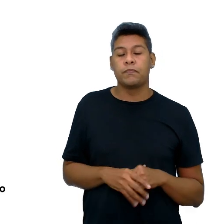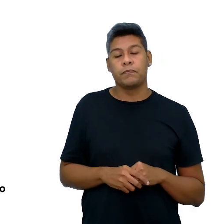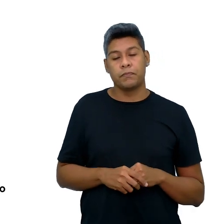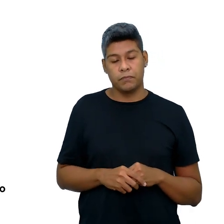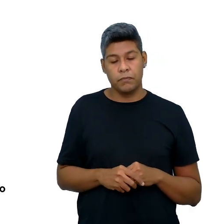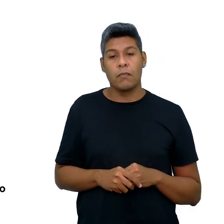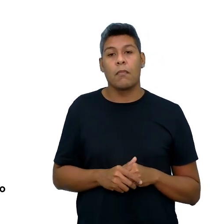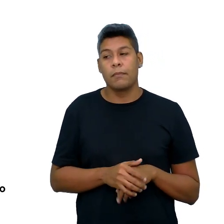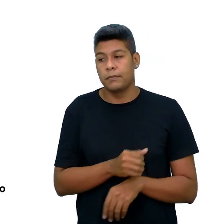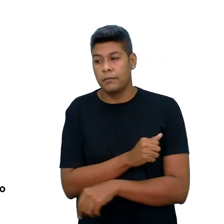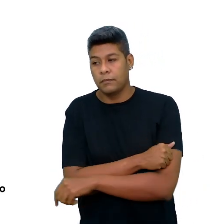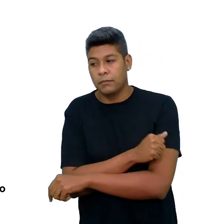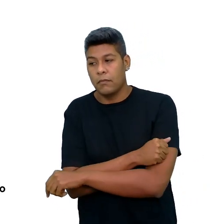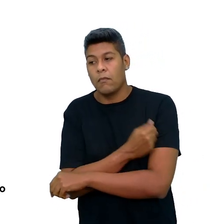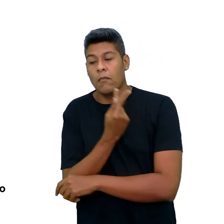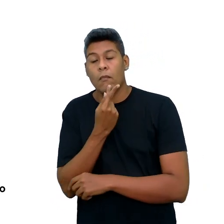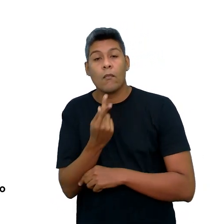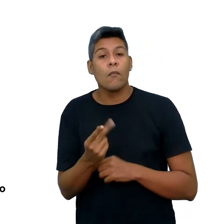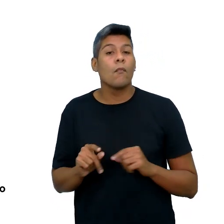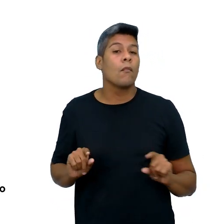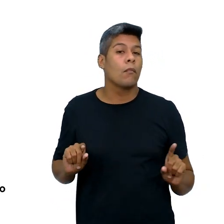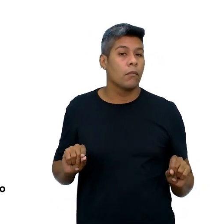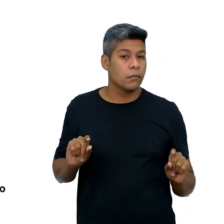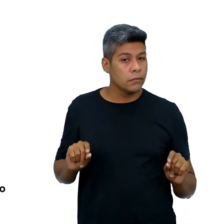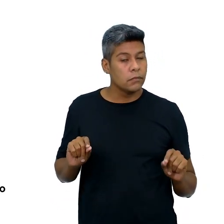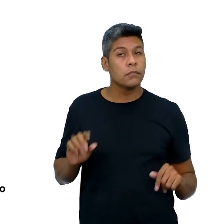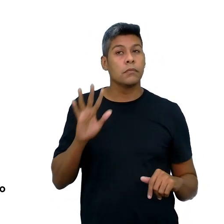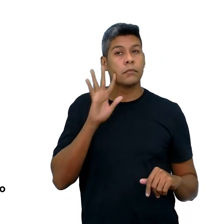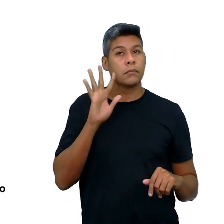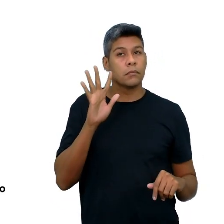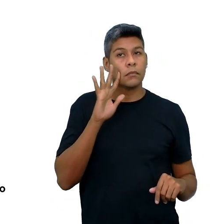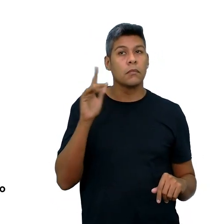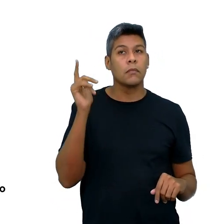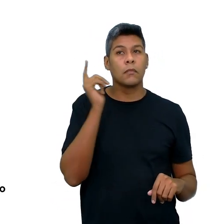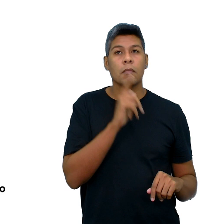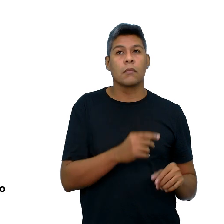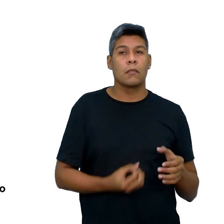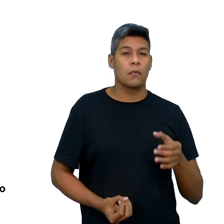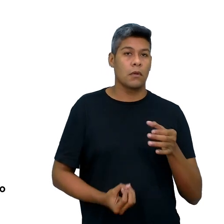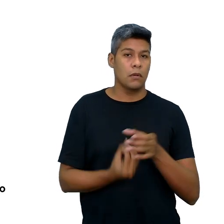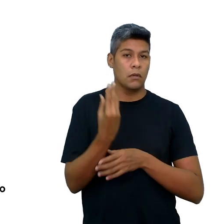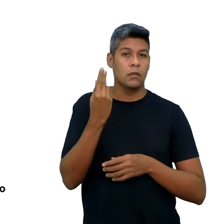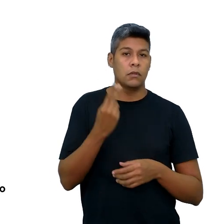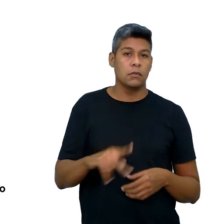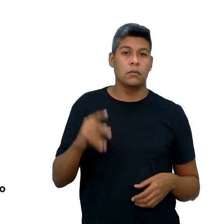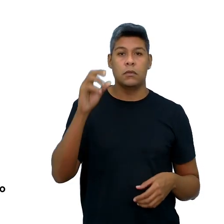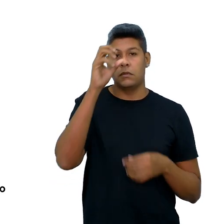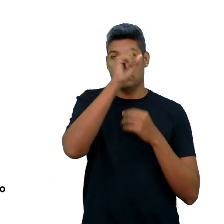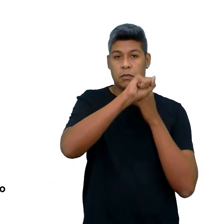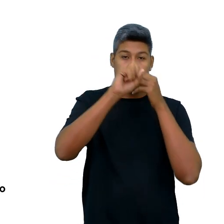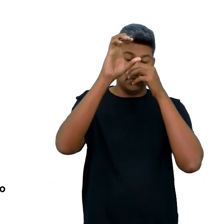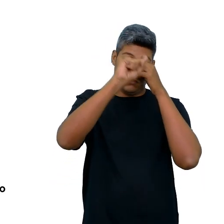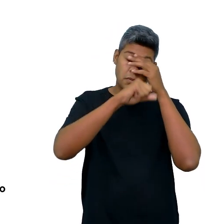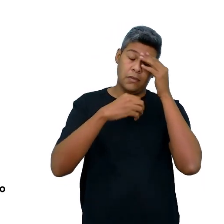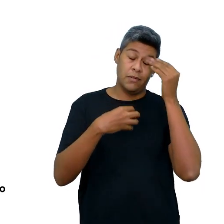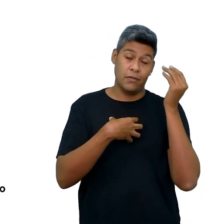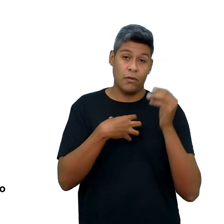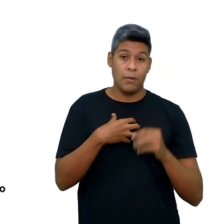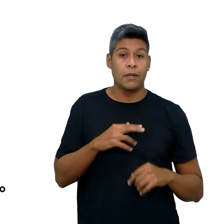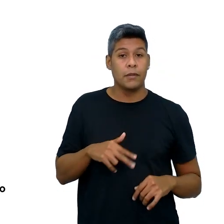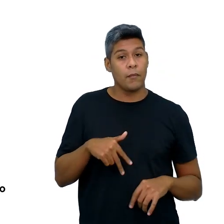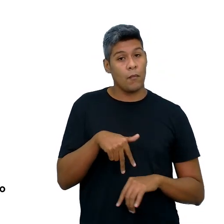que o estudante ele reflita e a partir dessa reflexão ele consiga construir a sua aprendizagem de uma forma ativa, de uma